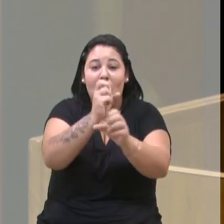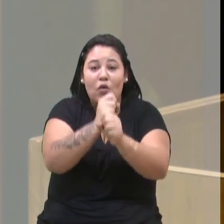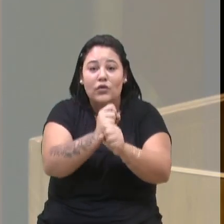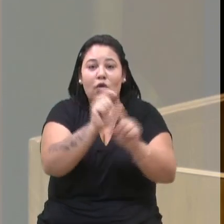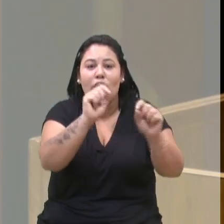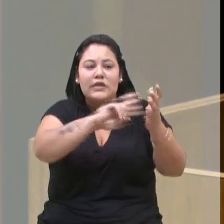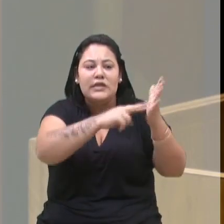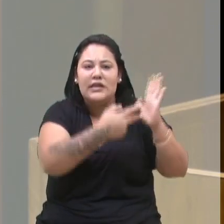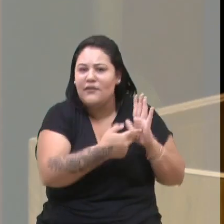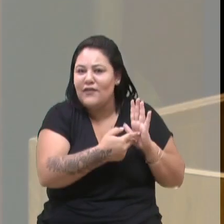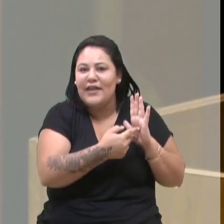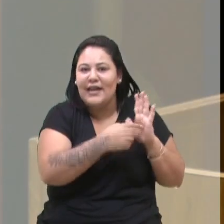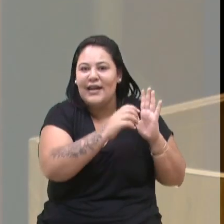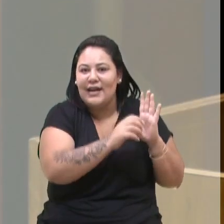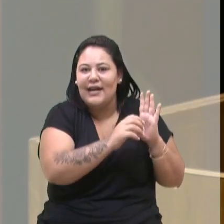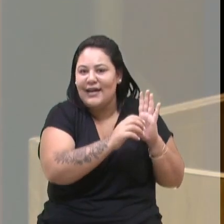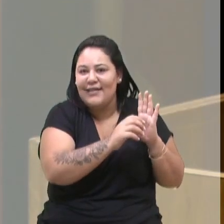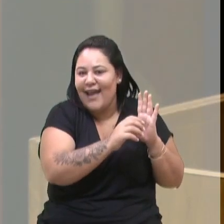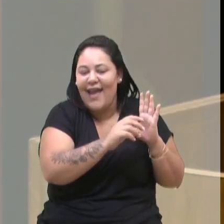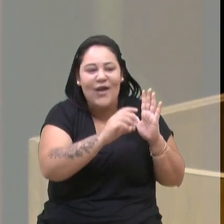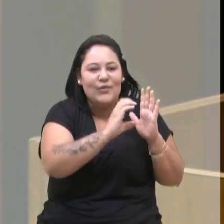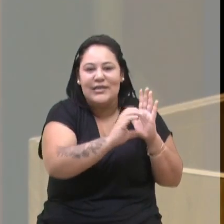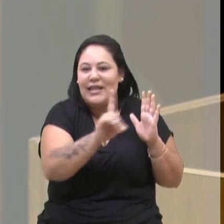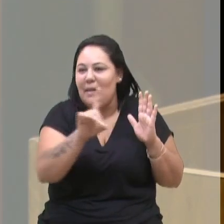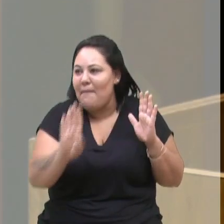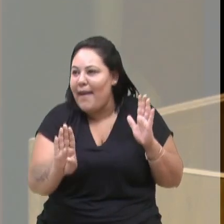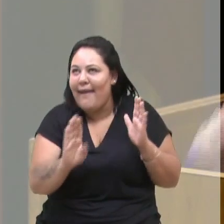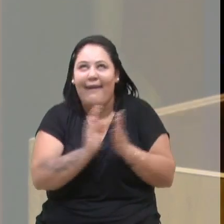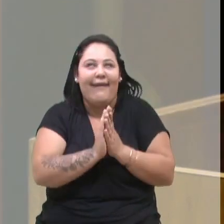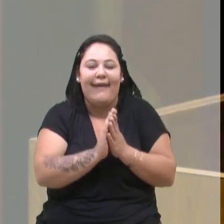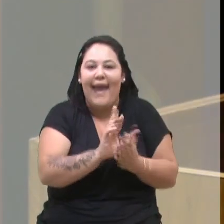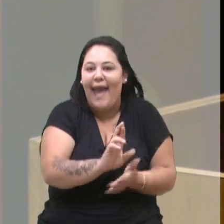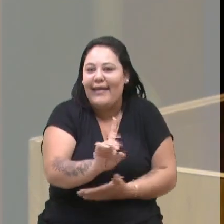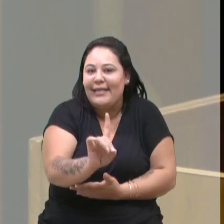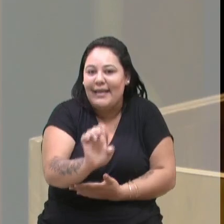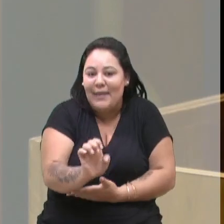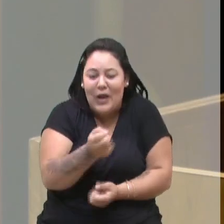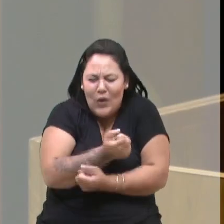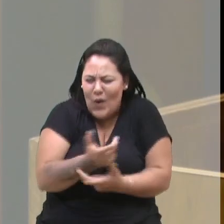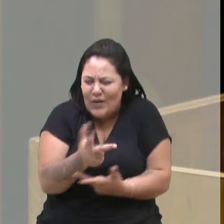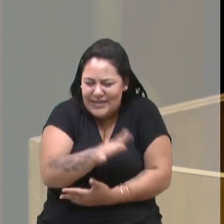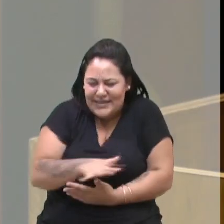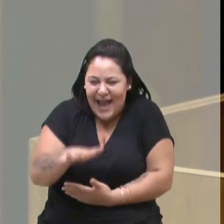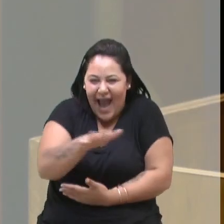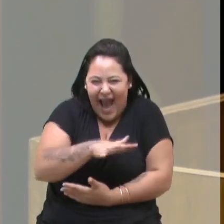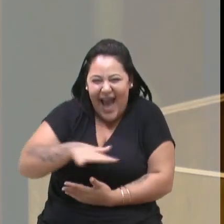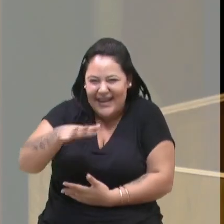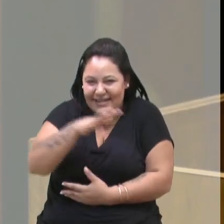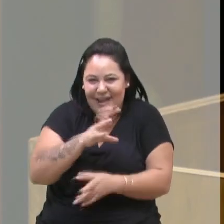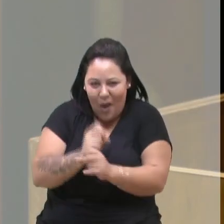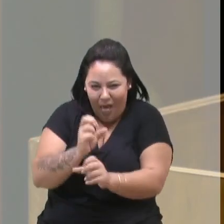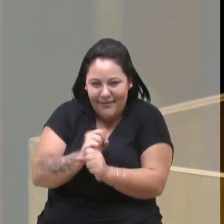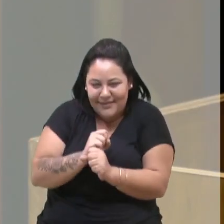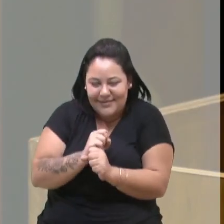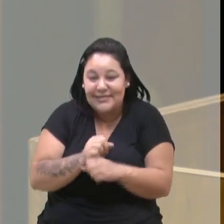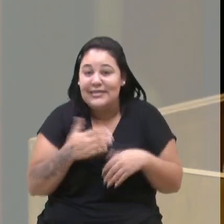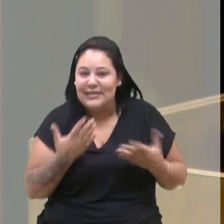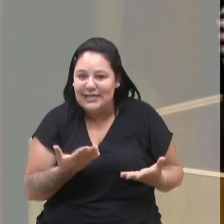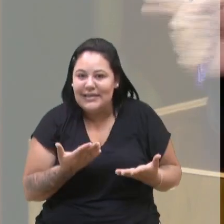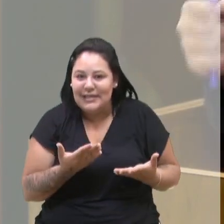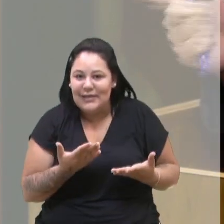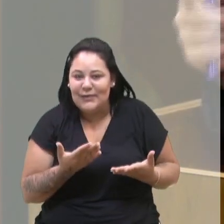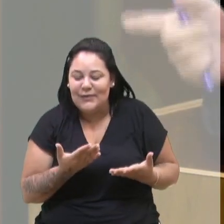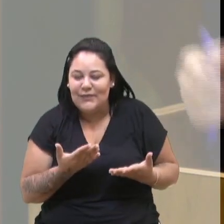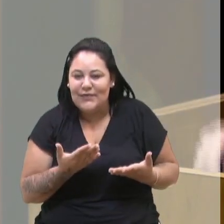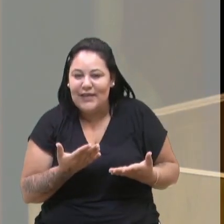RDB, que tipo de fundo de previdência eu devo fazer. Então, essa é uma sementinha, né, uma sementinha que a gente está